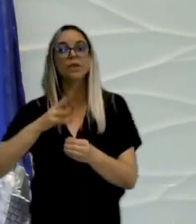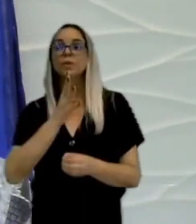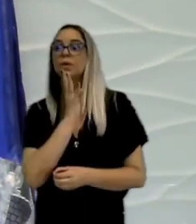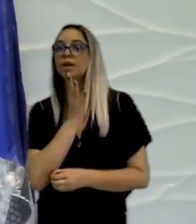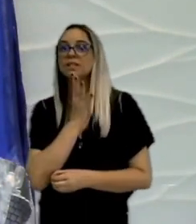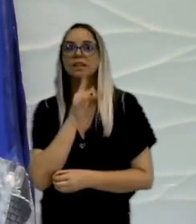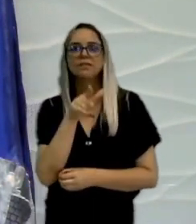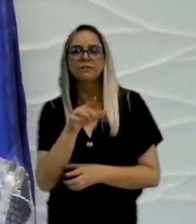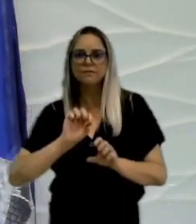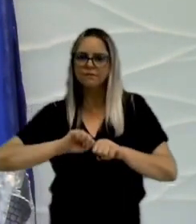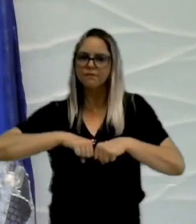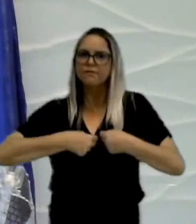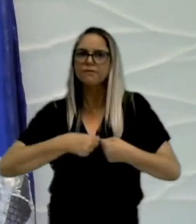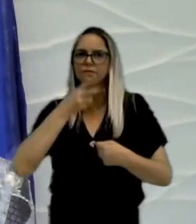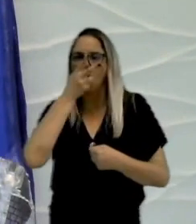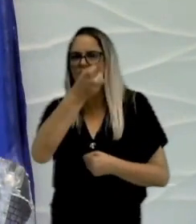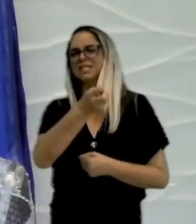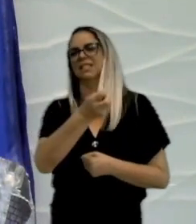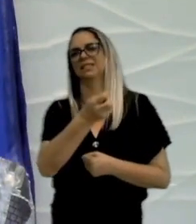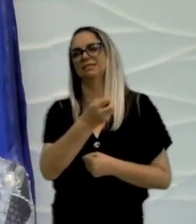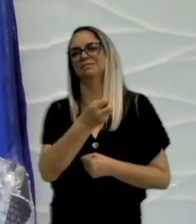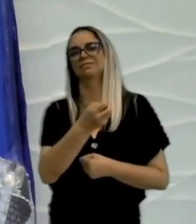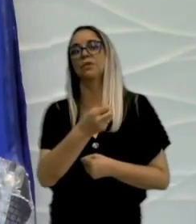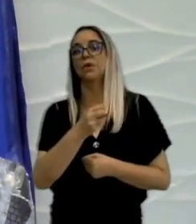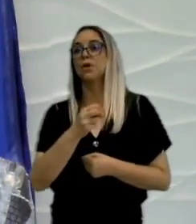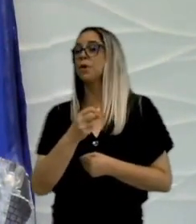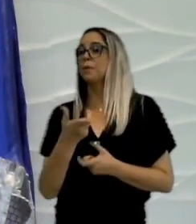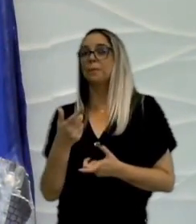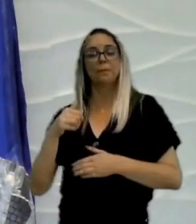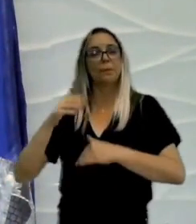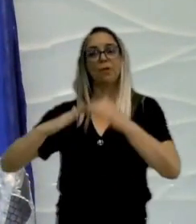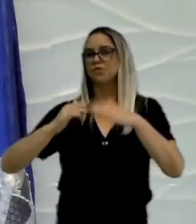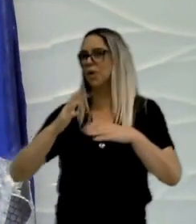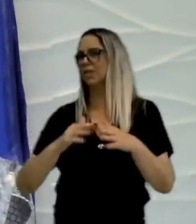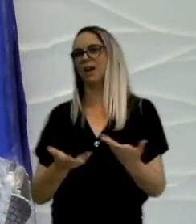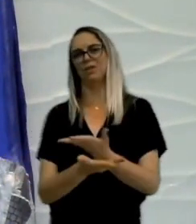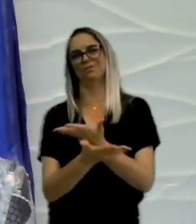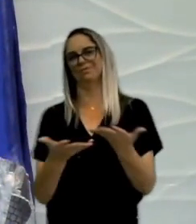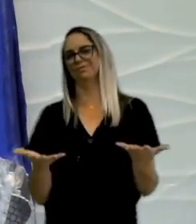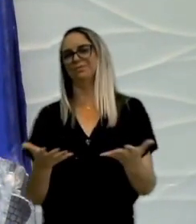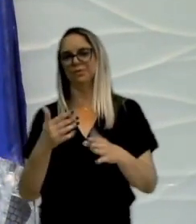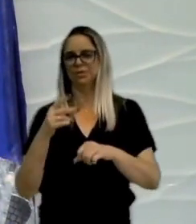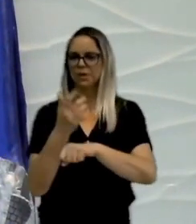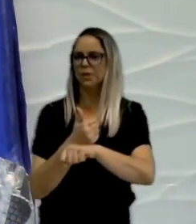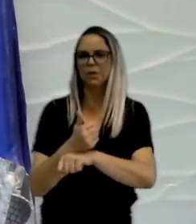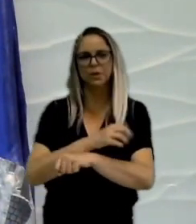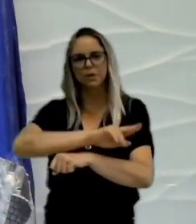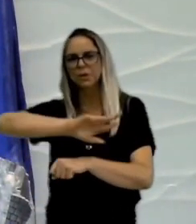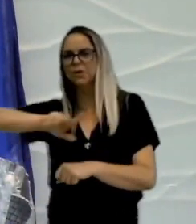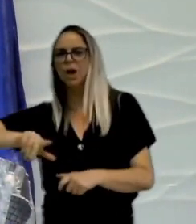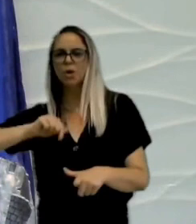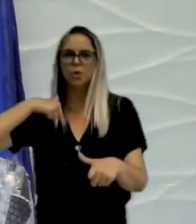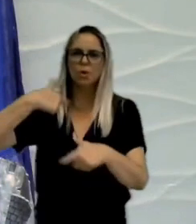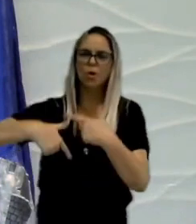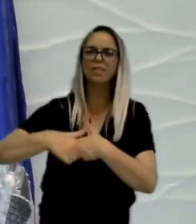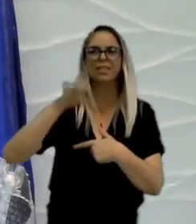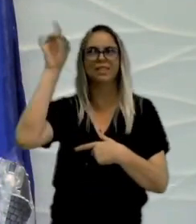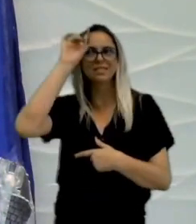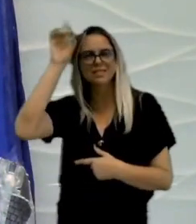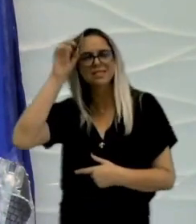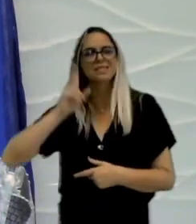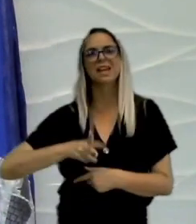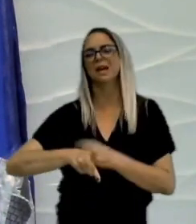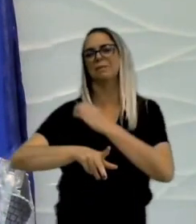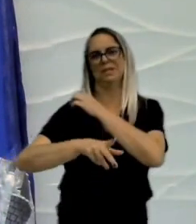a força que o sindicato tem com seus profissionais, com a sua bandeira, com a sua luta que é enfrentada dia a dia,